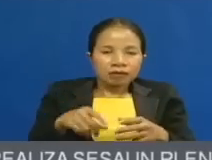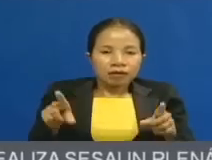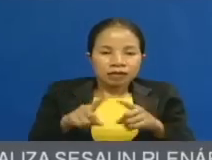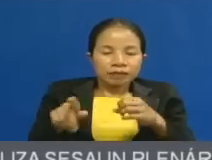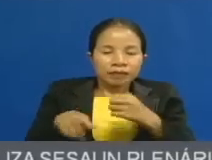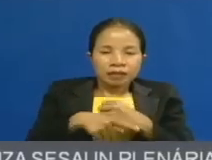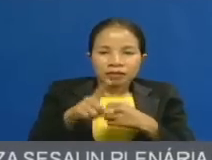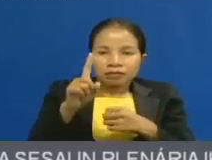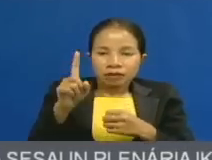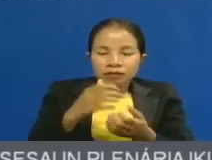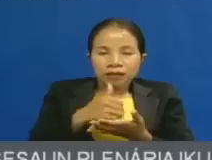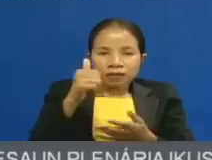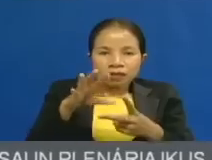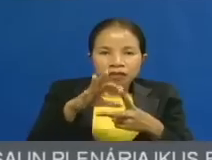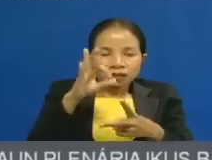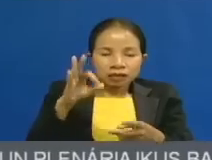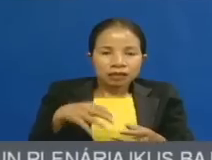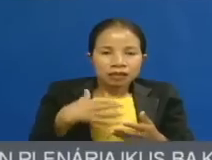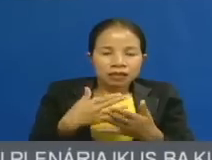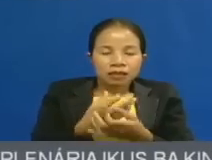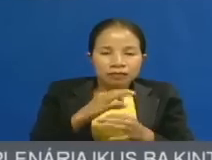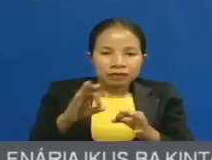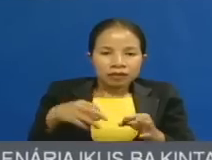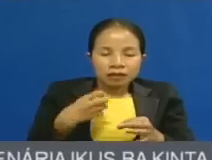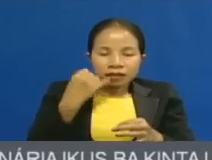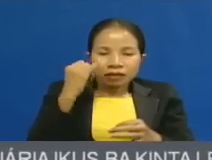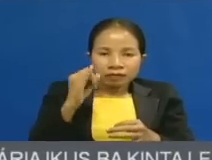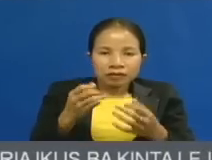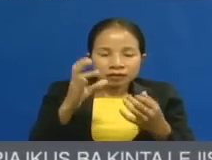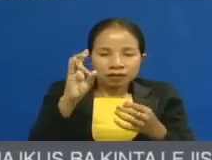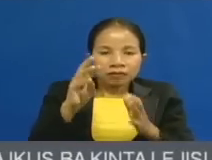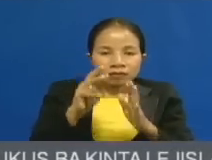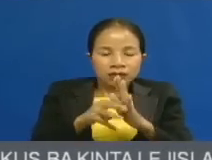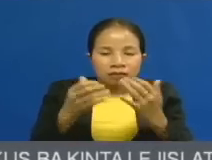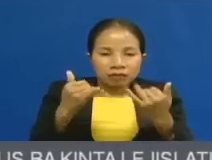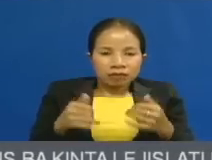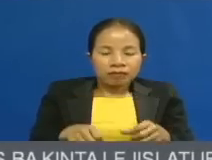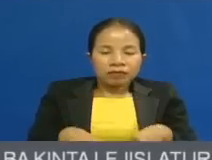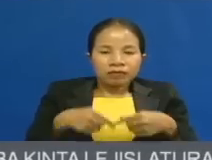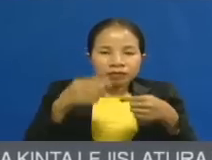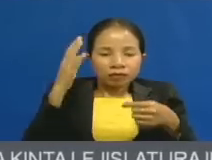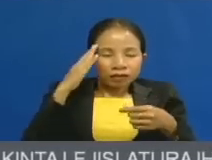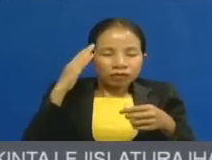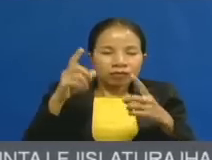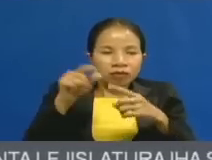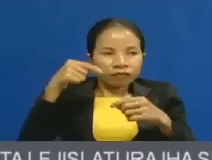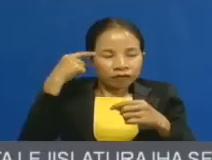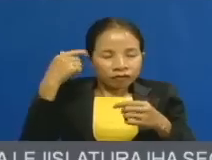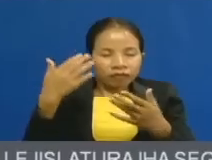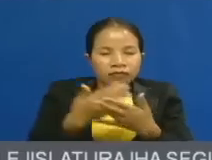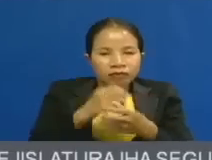da magmanang ia eleição dia kata aku tu itu intervista pak segmen segmen sirsang uhinian fomo sanuin rumah pak governor fomo atau